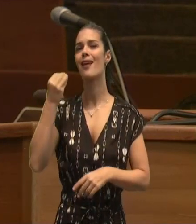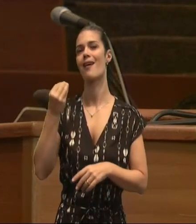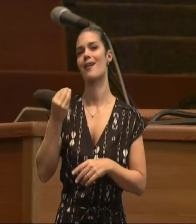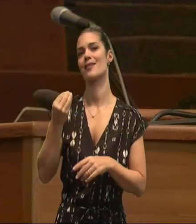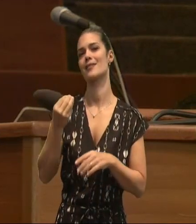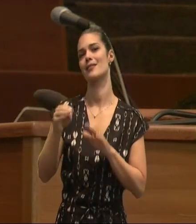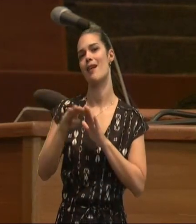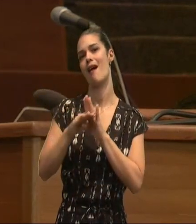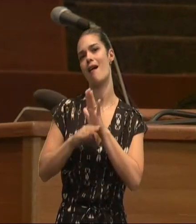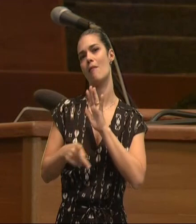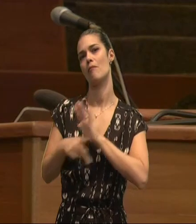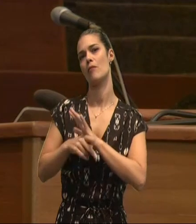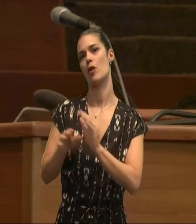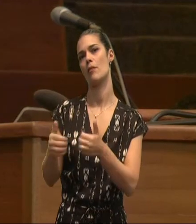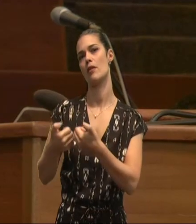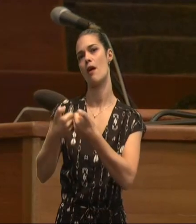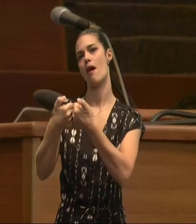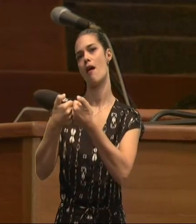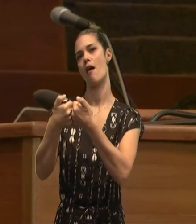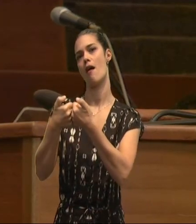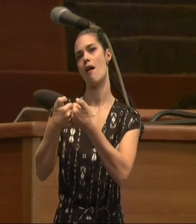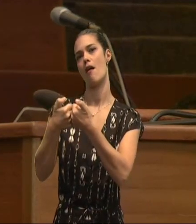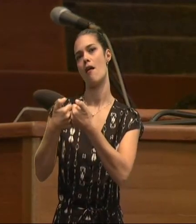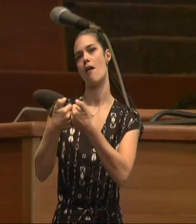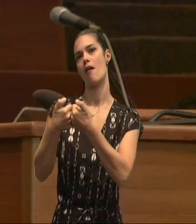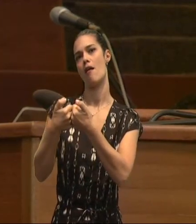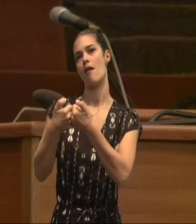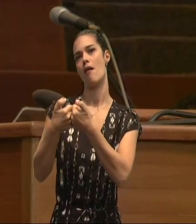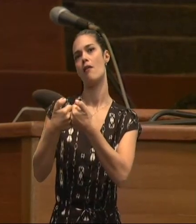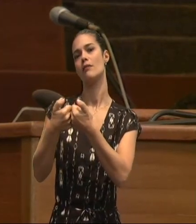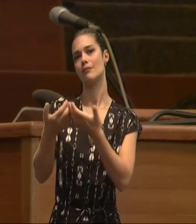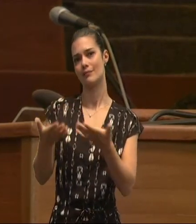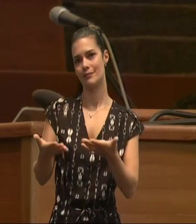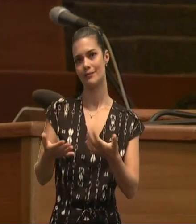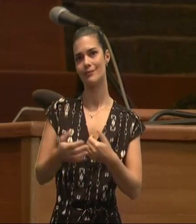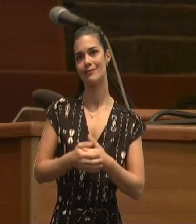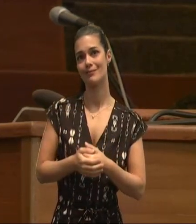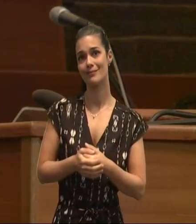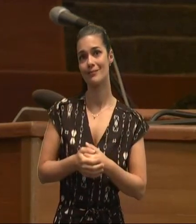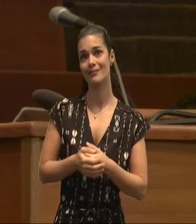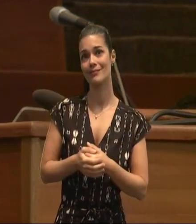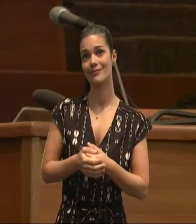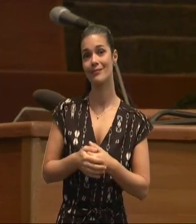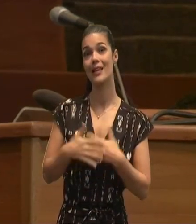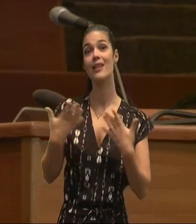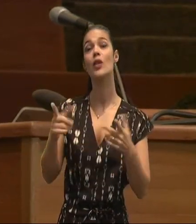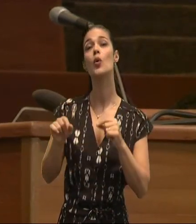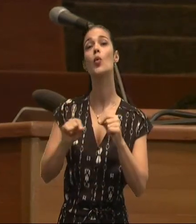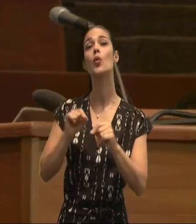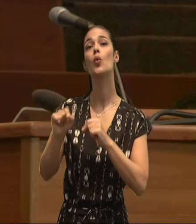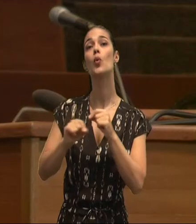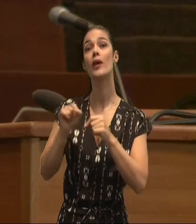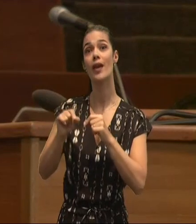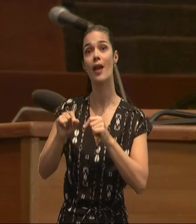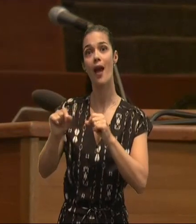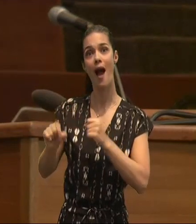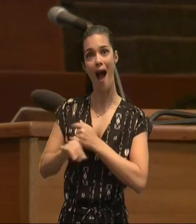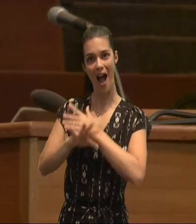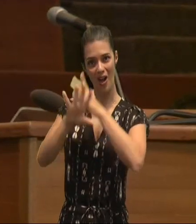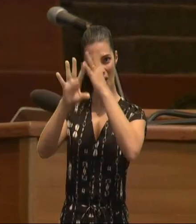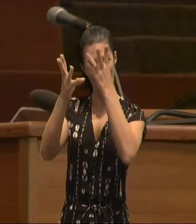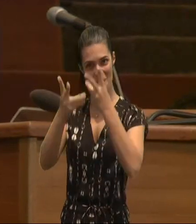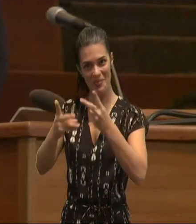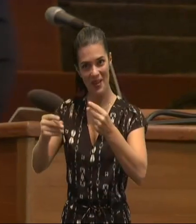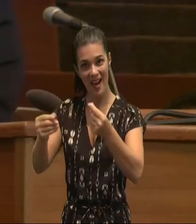a presença do Senhor volta. Icabode, a glória do Senhor se foi, ela agora está de volta. O Senhor está